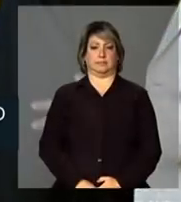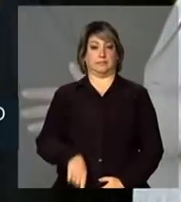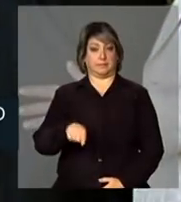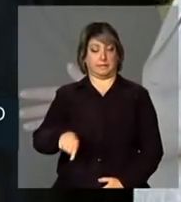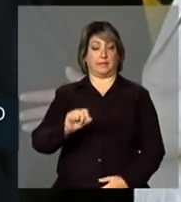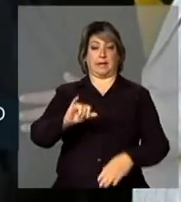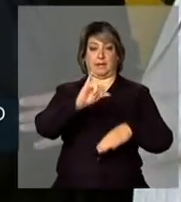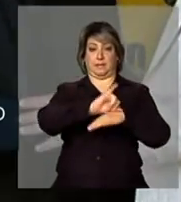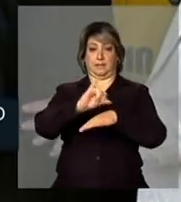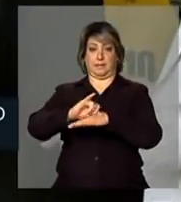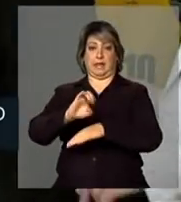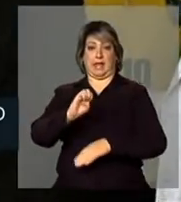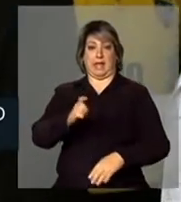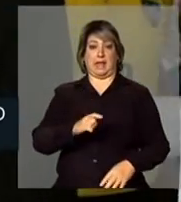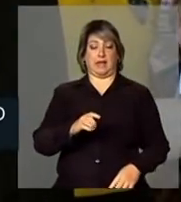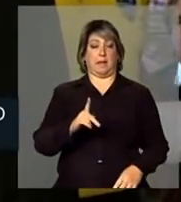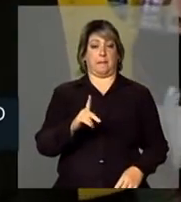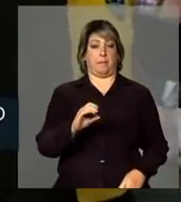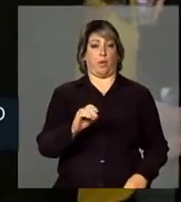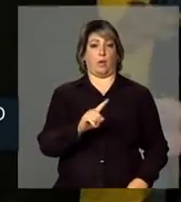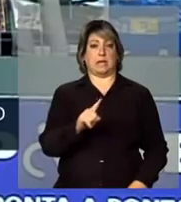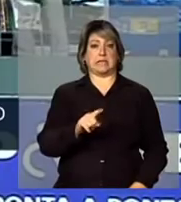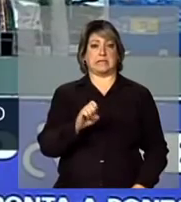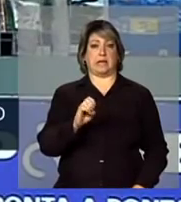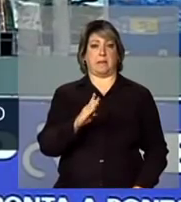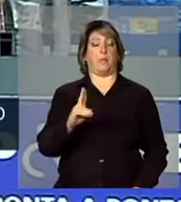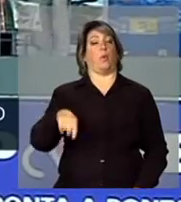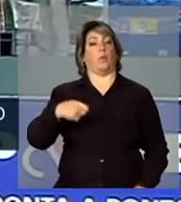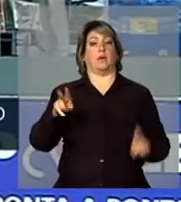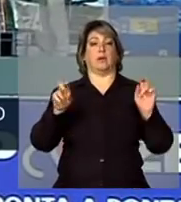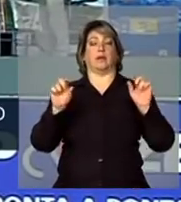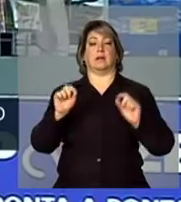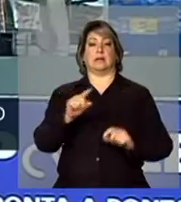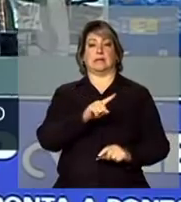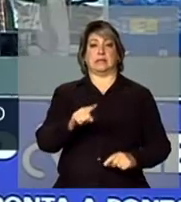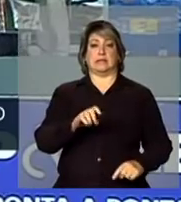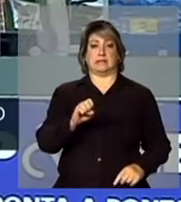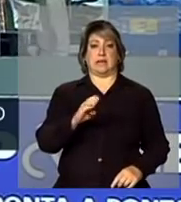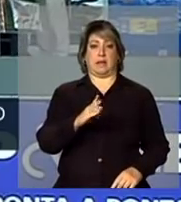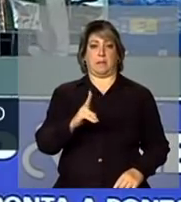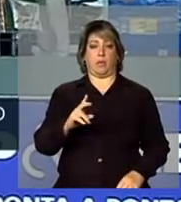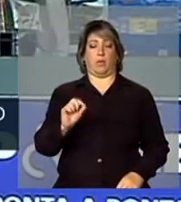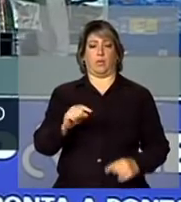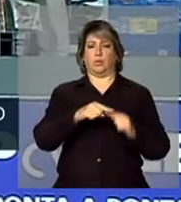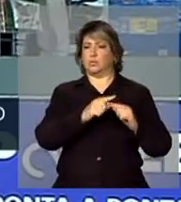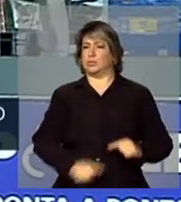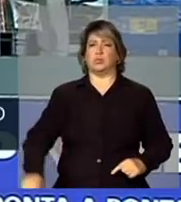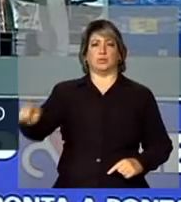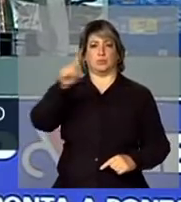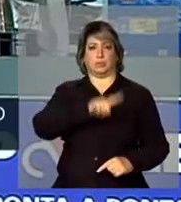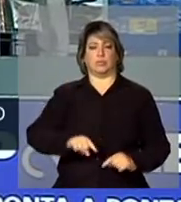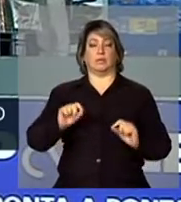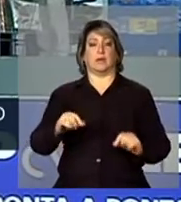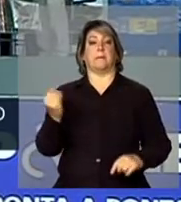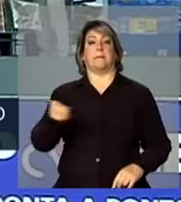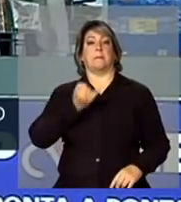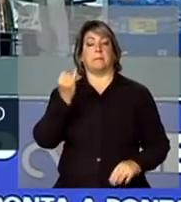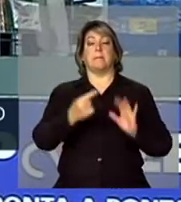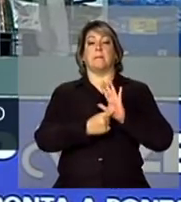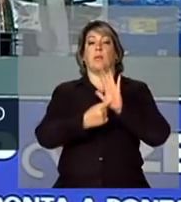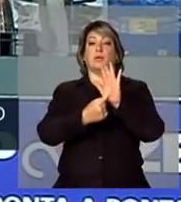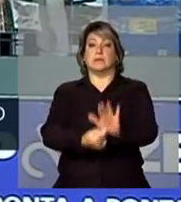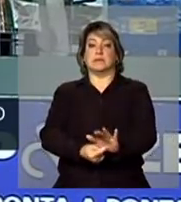A Expo Zebu este ano tem o tema Zebu de ponta a ponta. O objetivo é mostrar a importância e